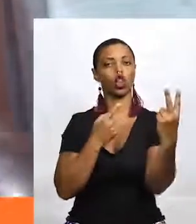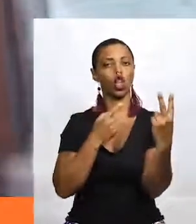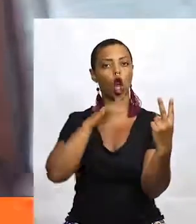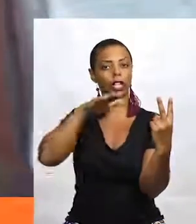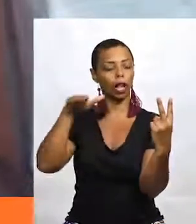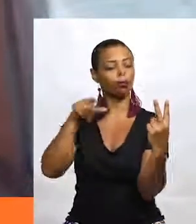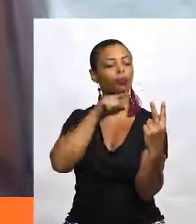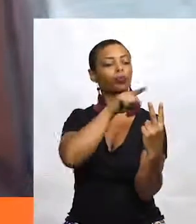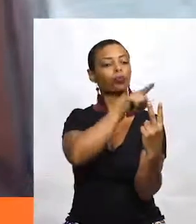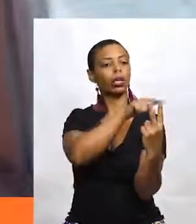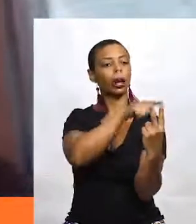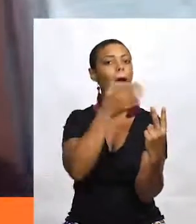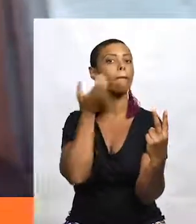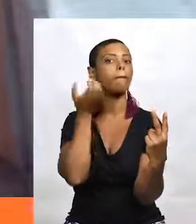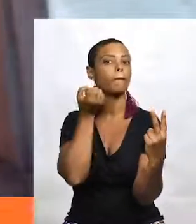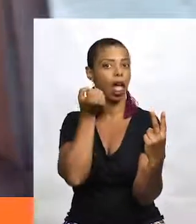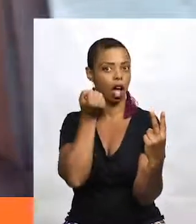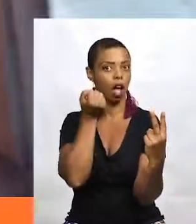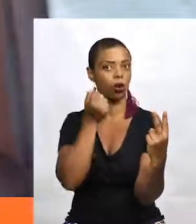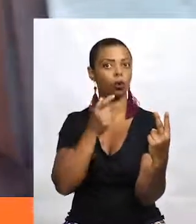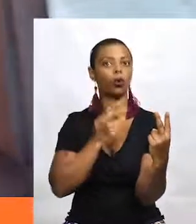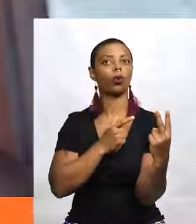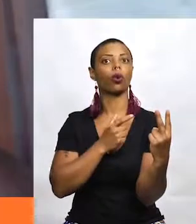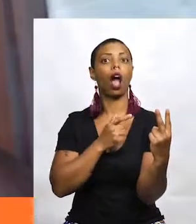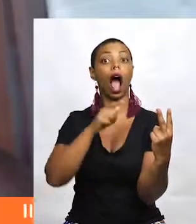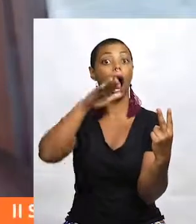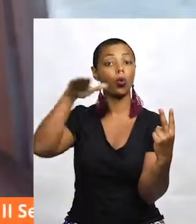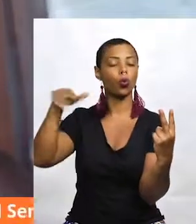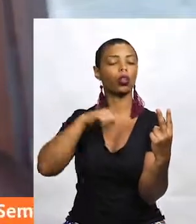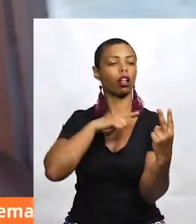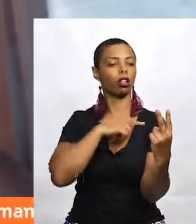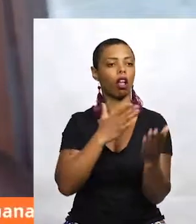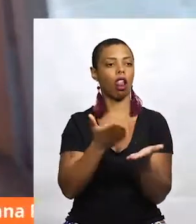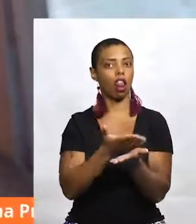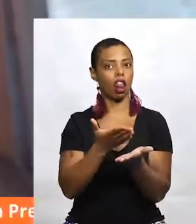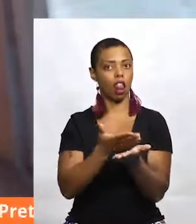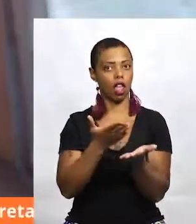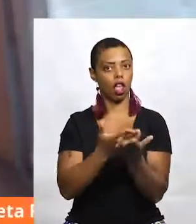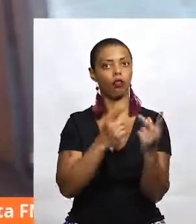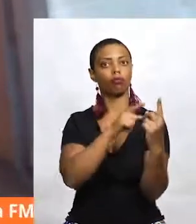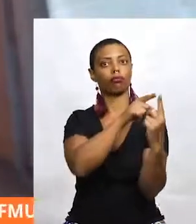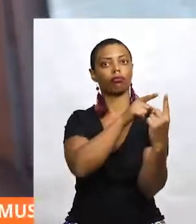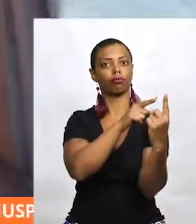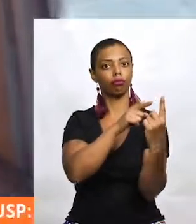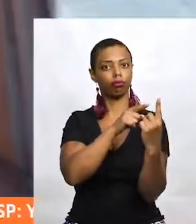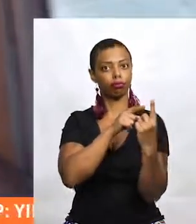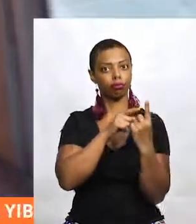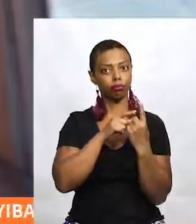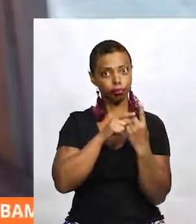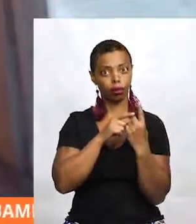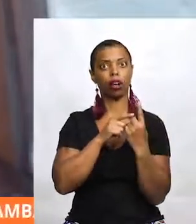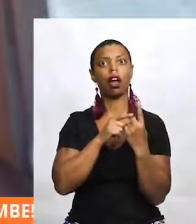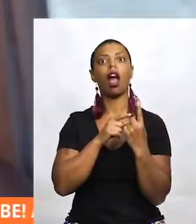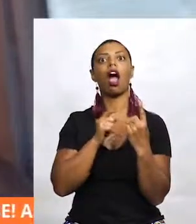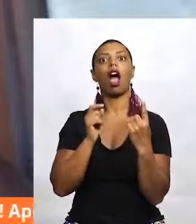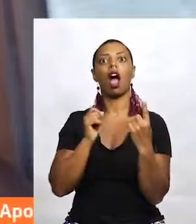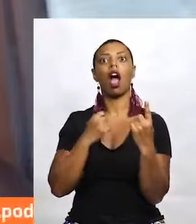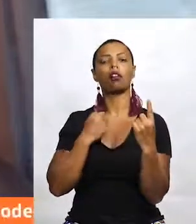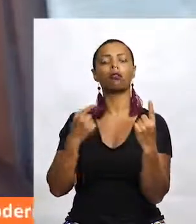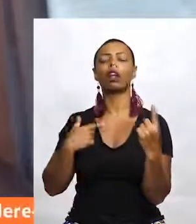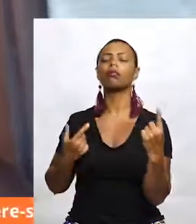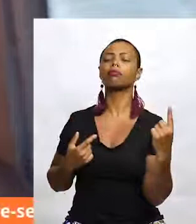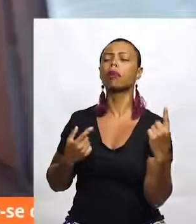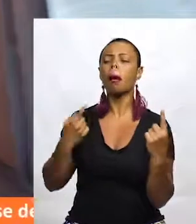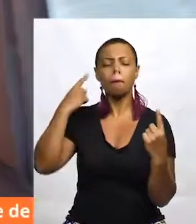nas mãos, eu passei logo atrás dele, apitou o alarme da biblioteca, montaram uma sindicância e eu